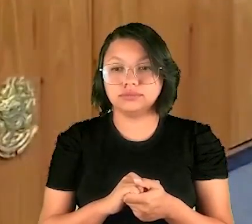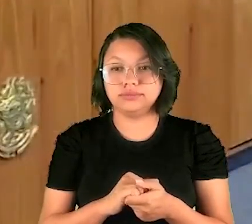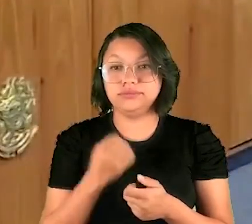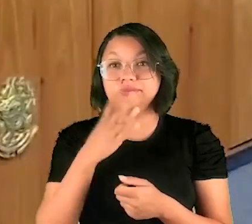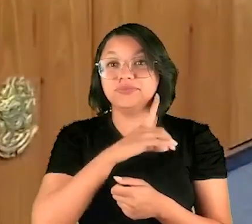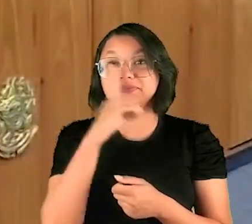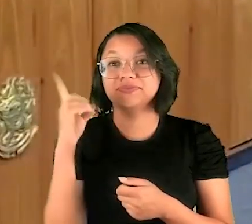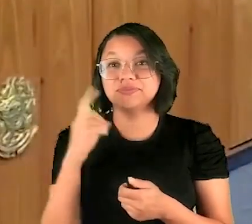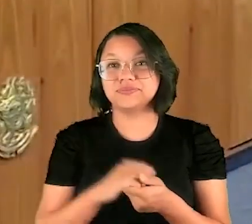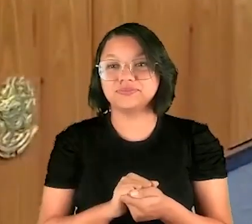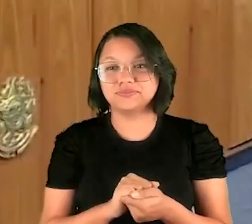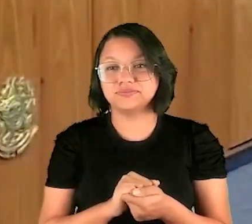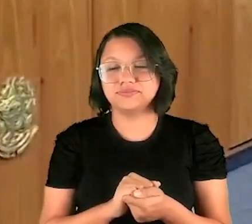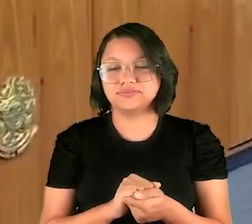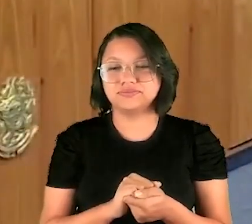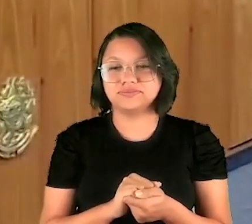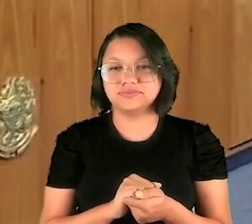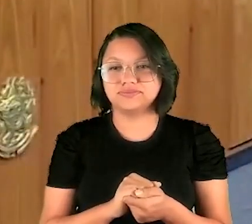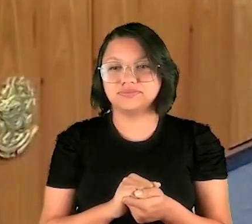Bom dia.